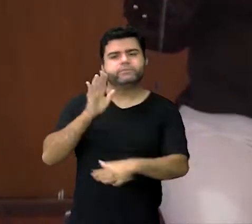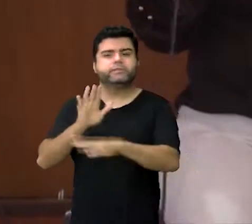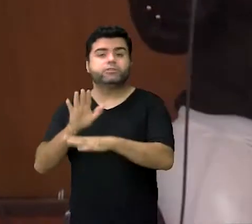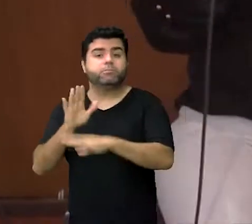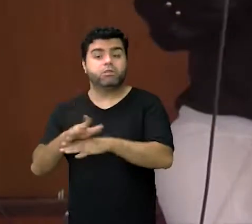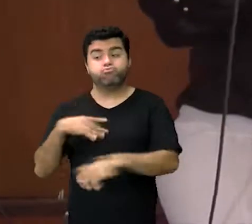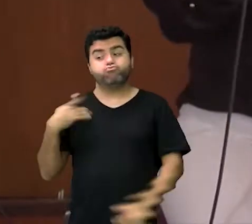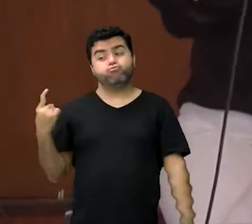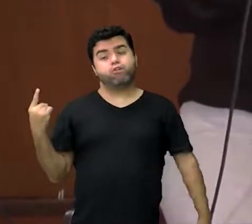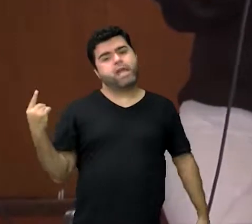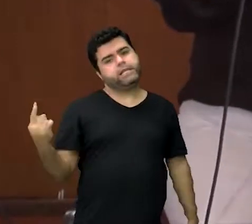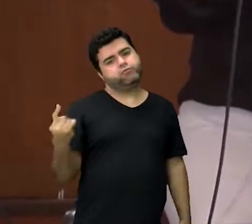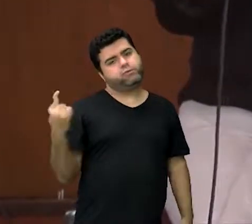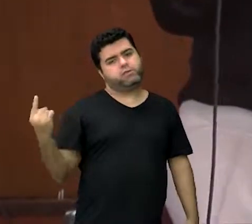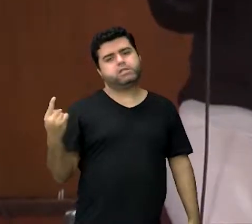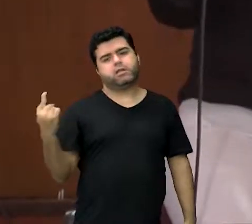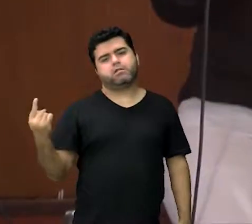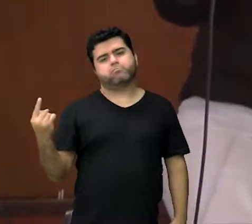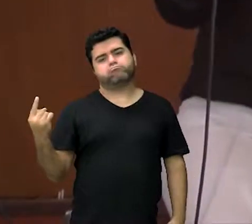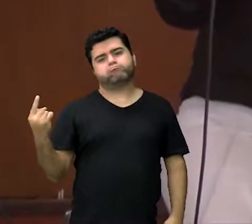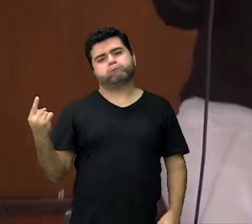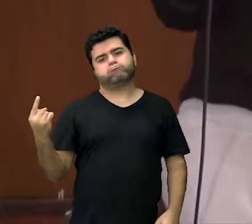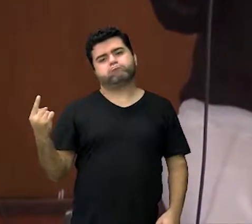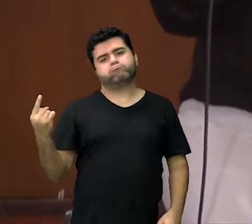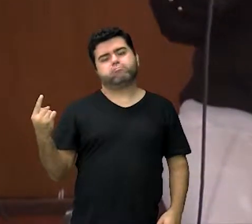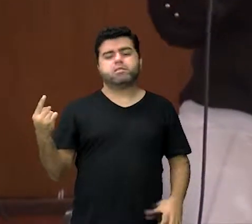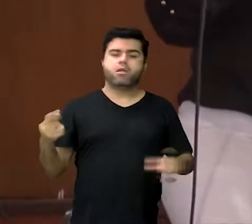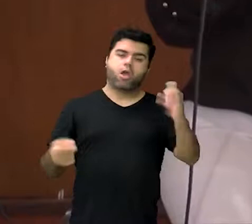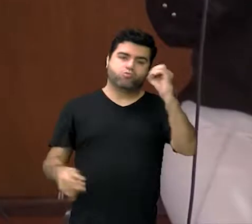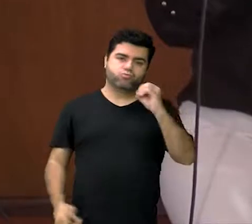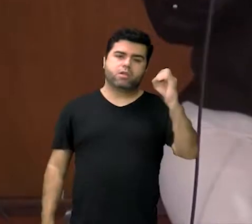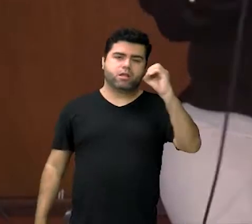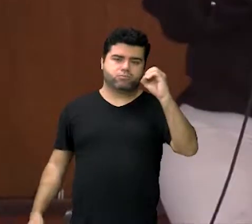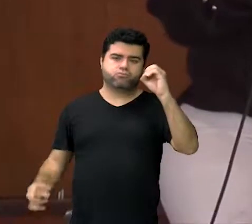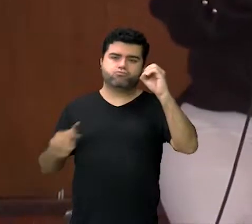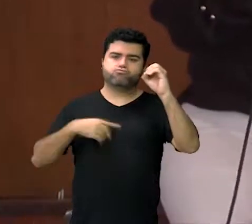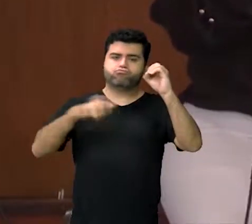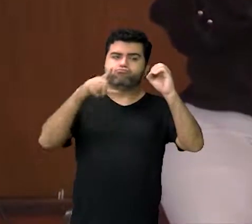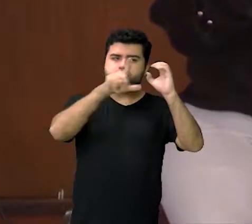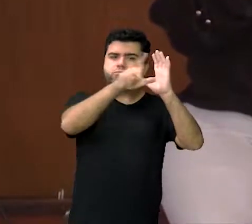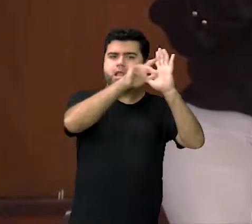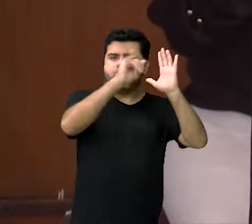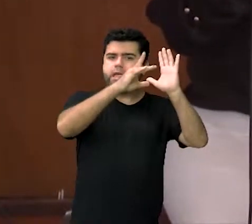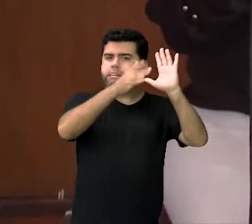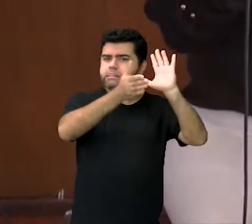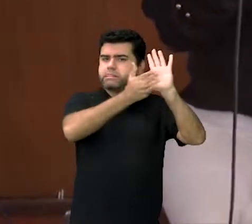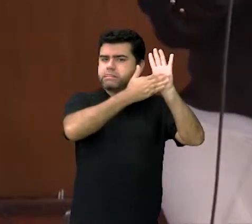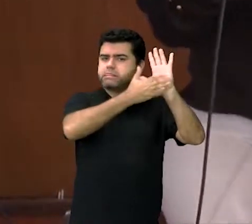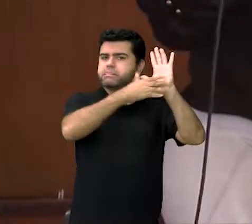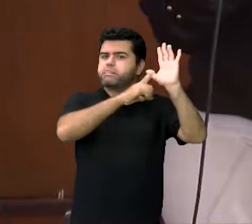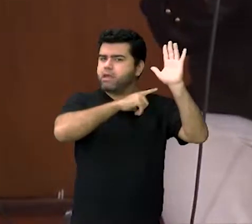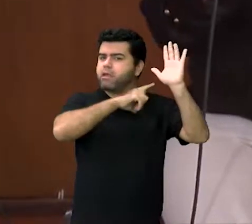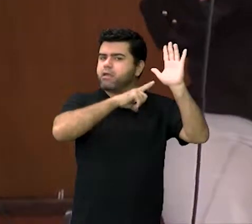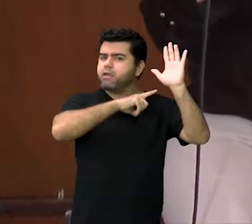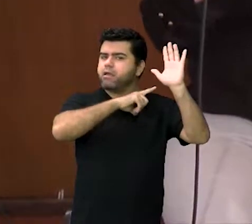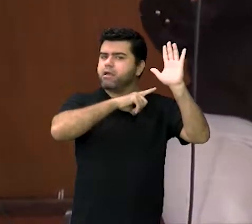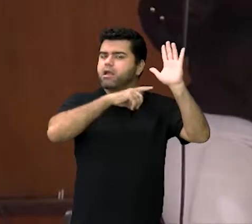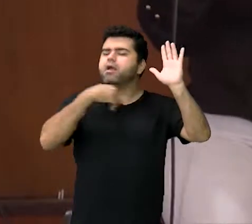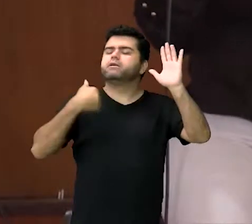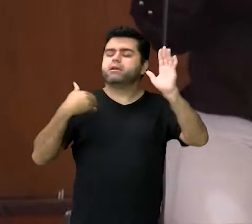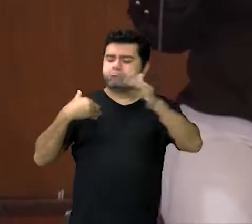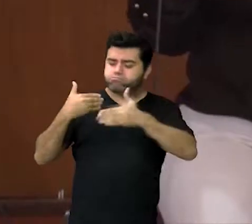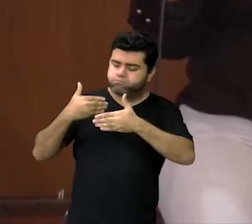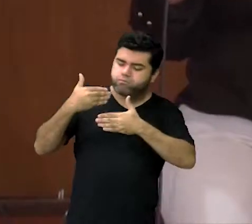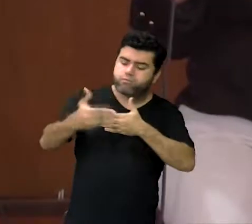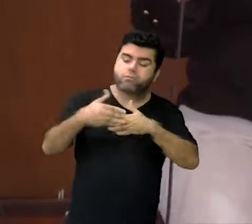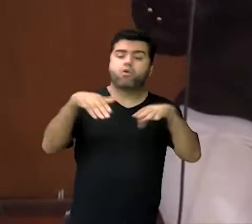individualizado. Então, Osasco, eu acho que está na lei. Para nós é um avanço, porque sempre que existe, né, uma lei,